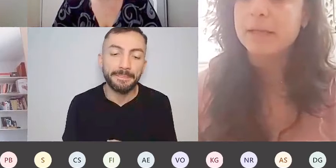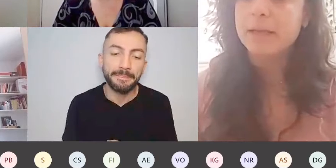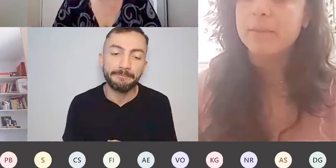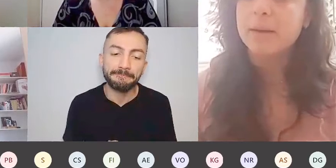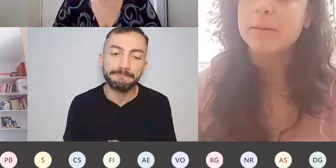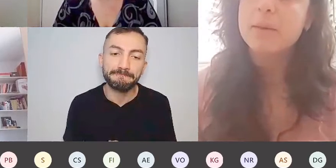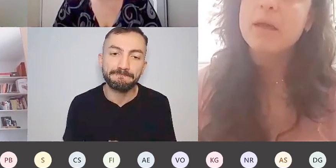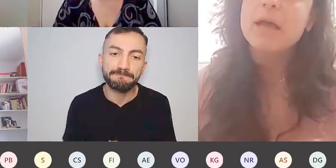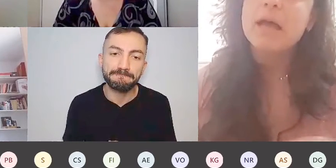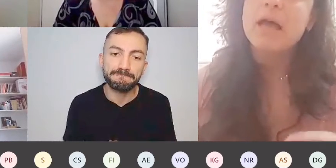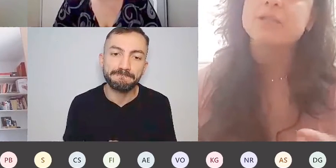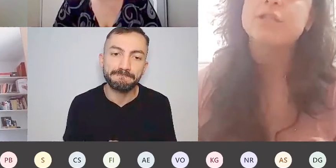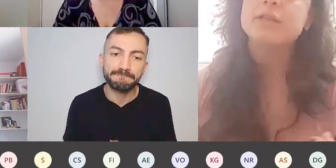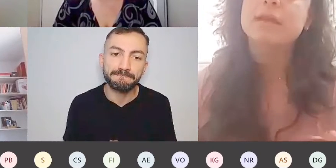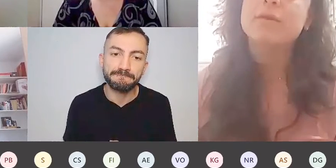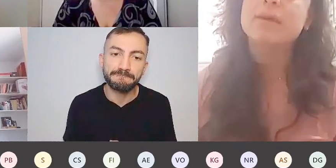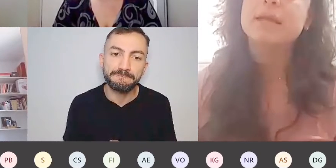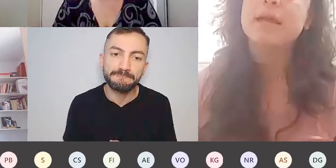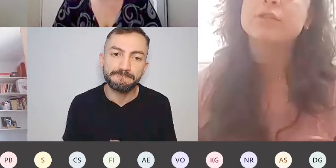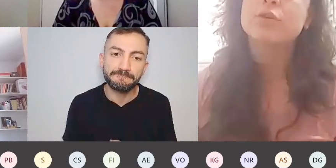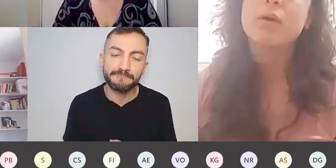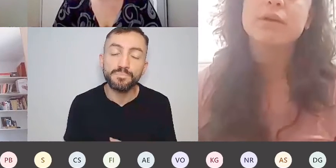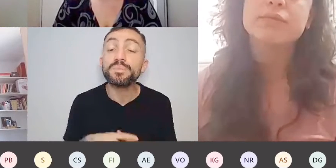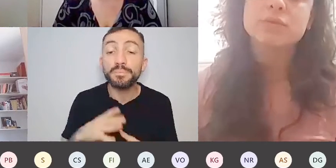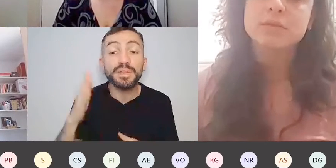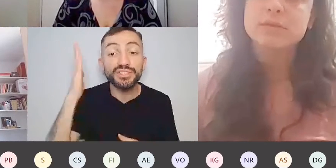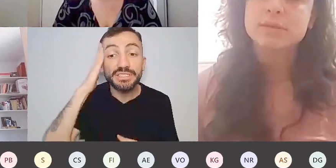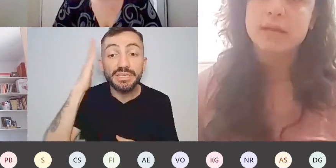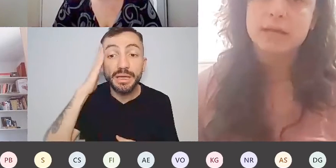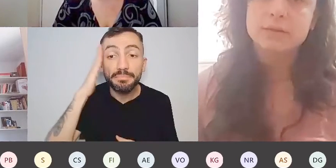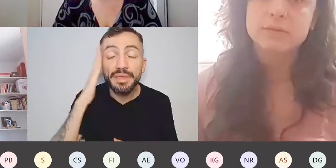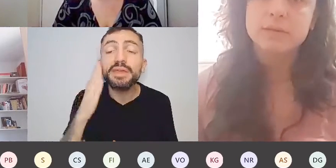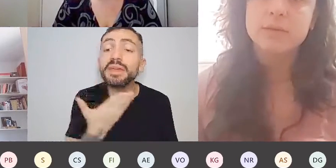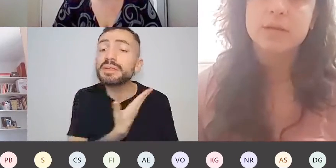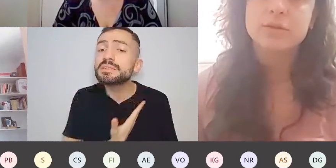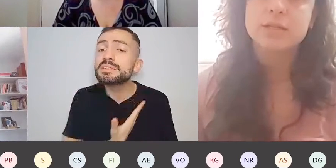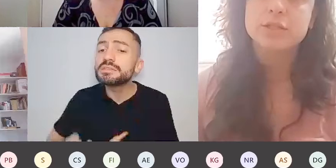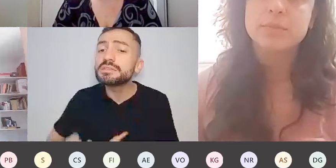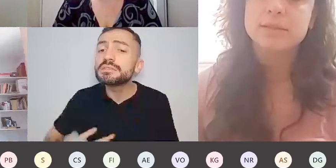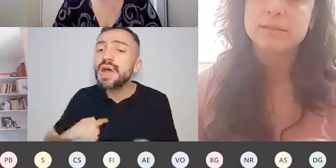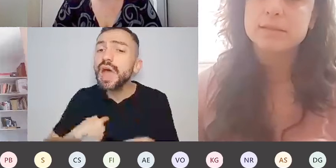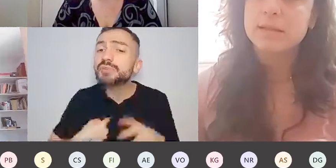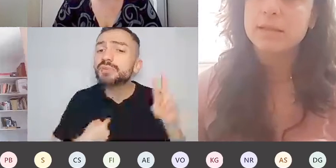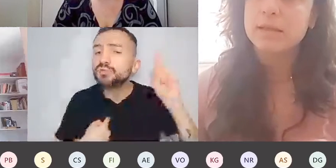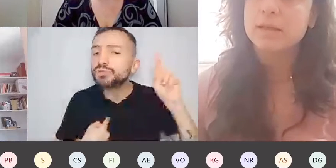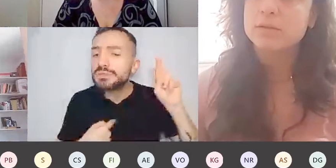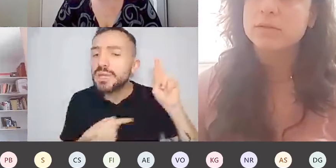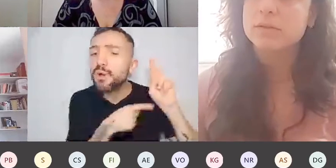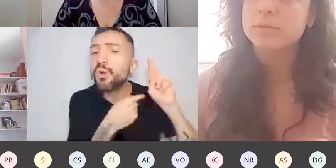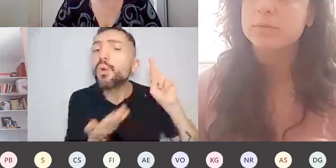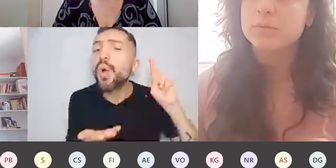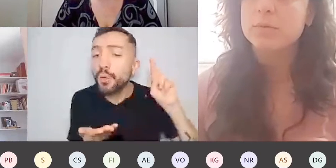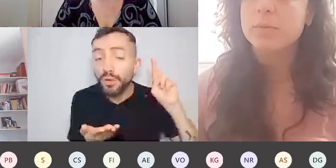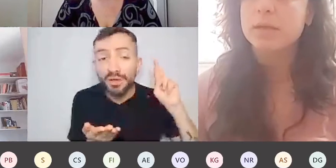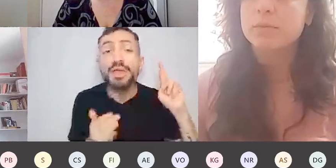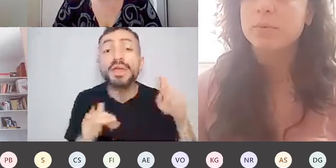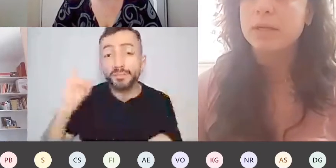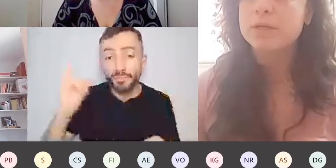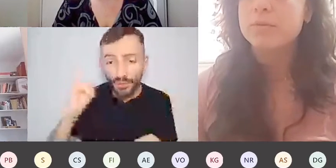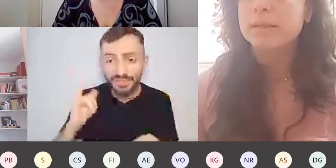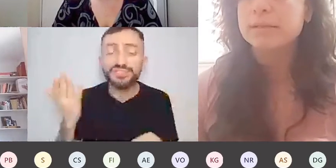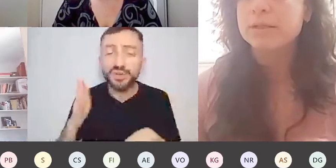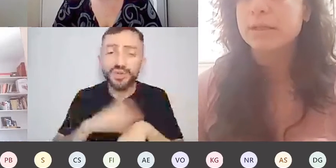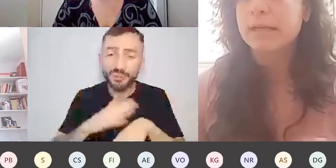sobre a gente ter uma ideia de qual é a função do Estado. E eu acho que a gente precisa entender que nós estamos num